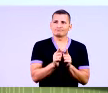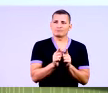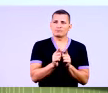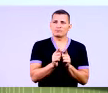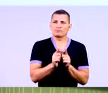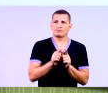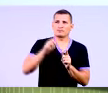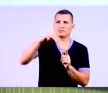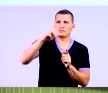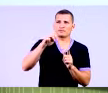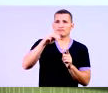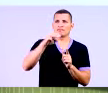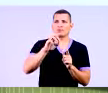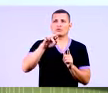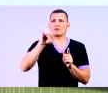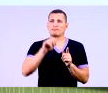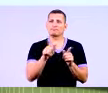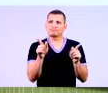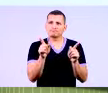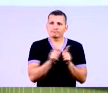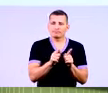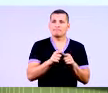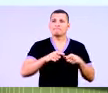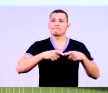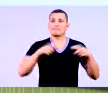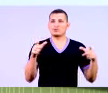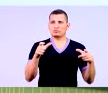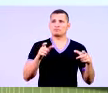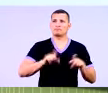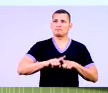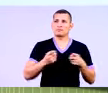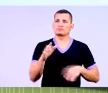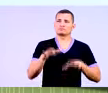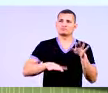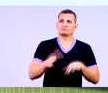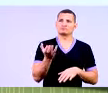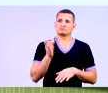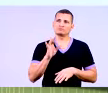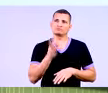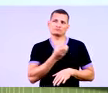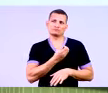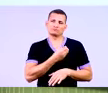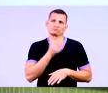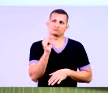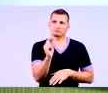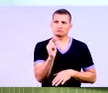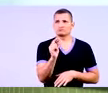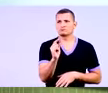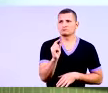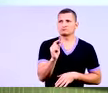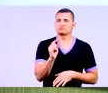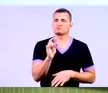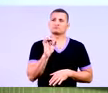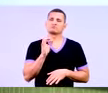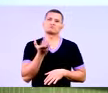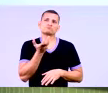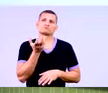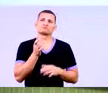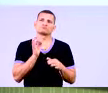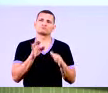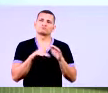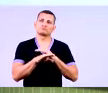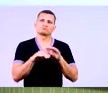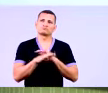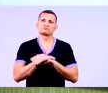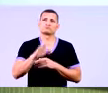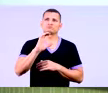no meu computador para poder armazenar mas às vezes eu posso eu quero só um número pequeno a eu quero só que armazena o cpf de